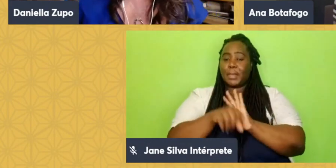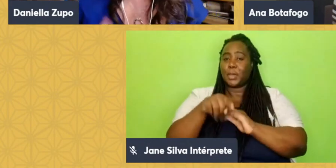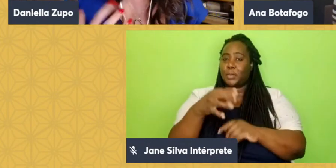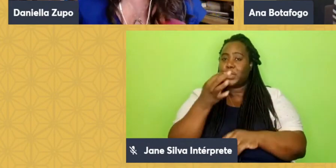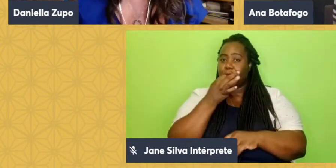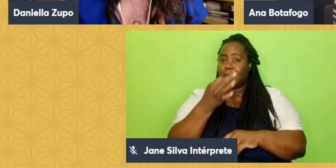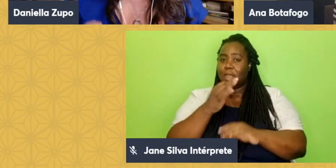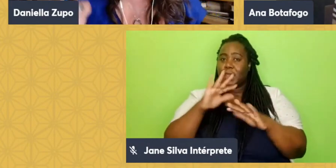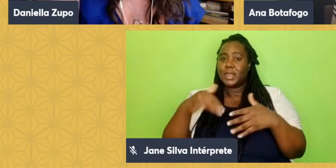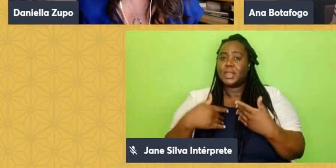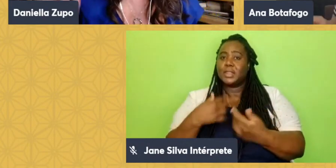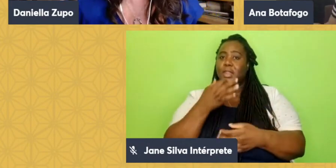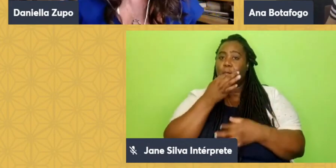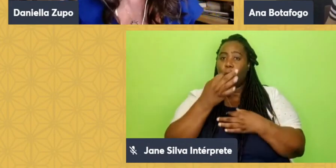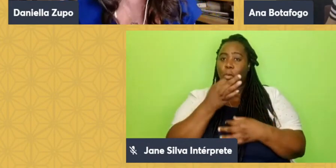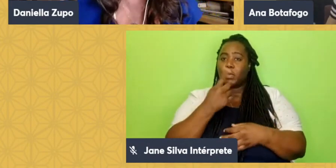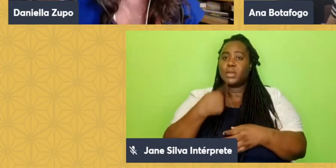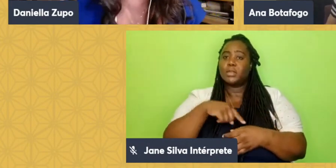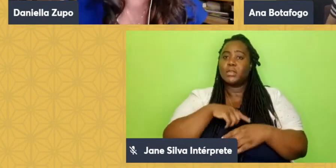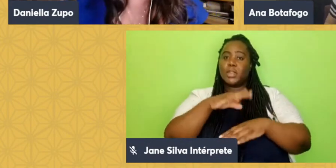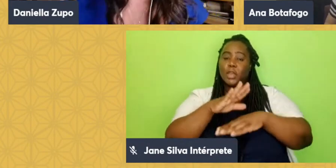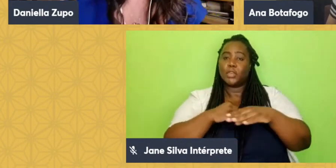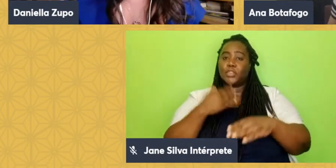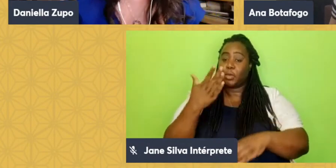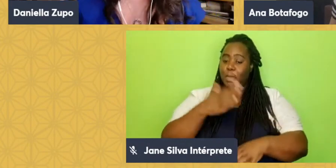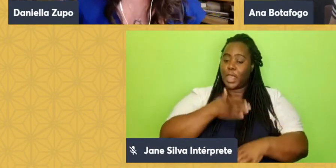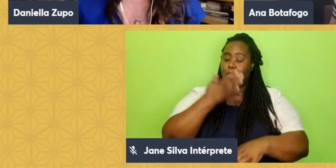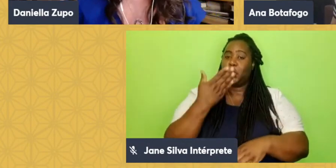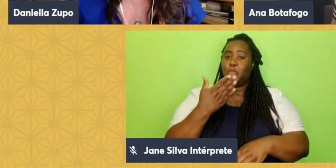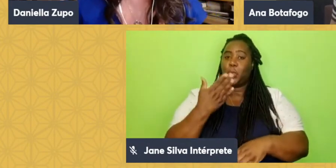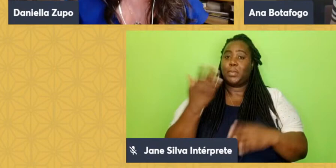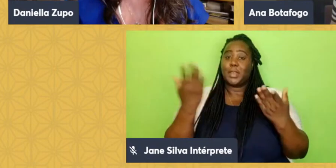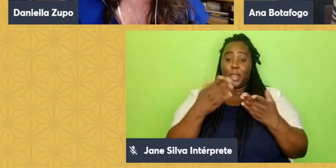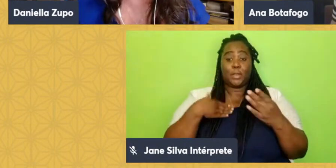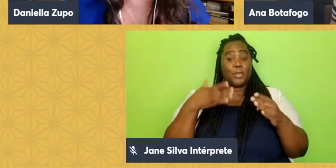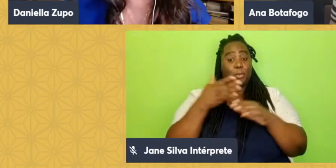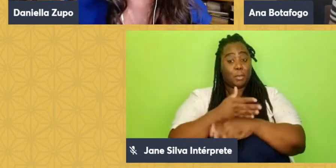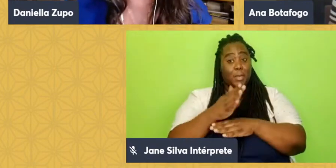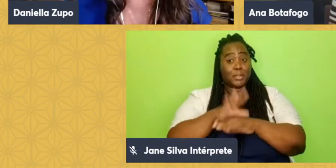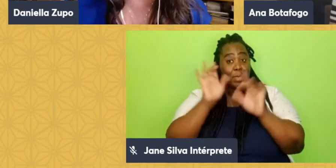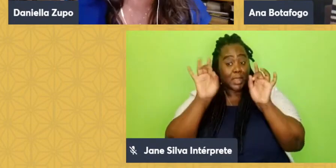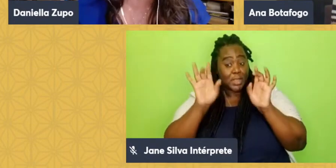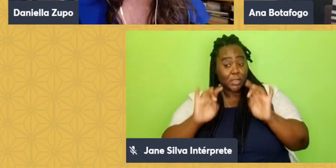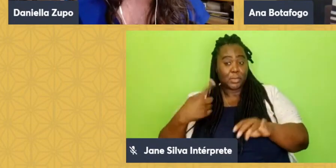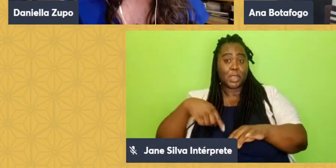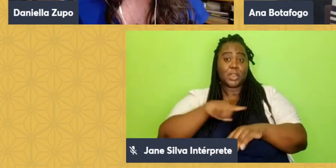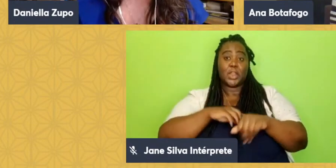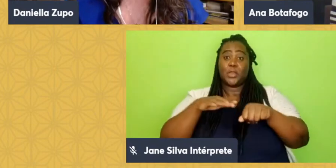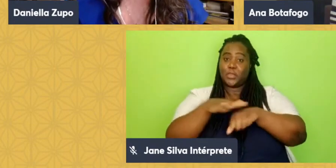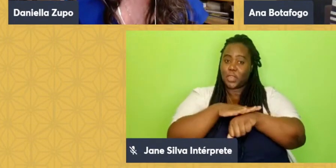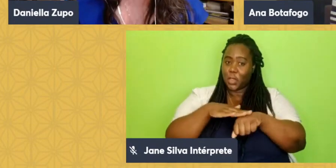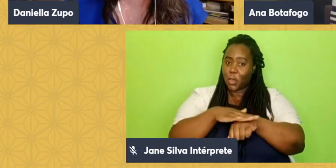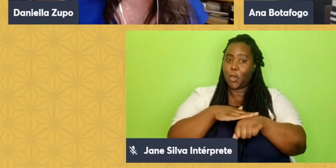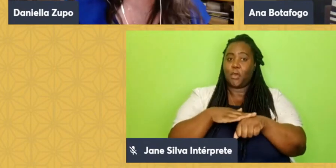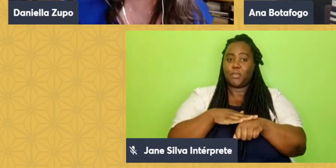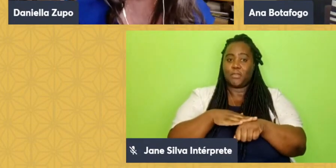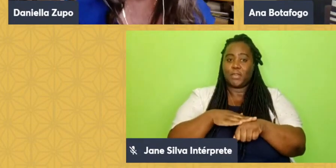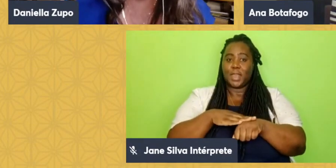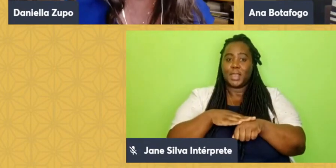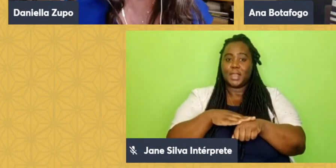no nosso chat Então minha sugestão é que a gente chama essa surpresa a participação especial aqui na nossa conversa de um